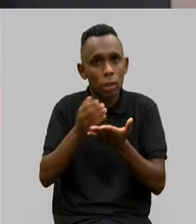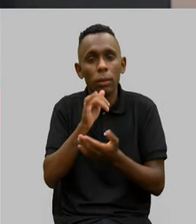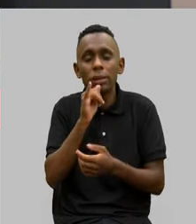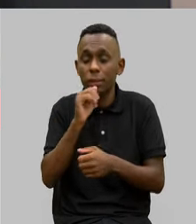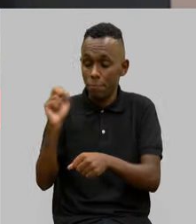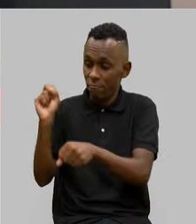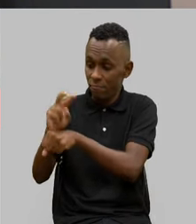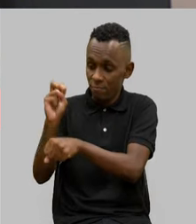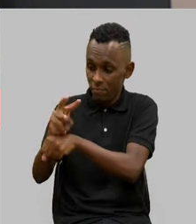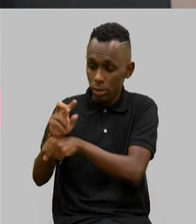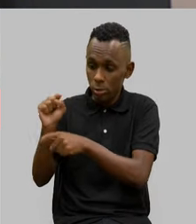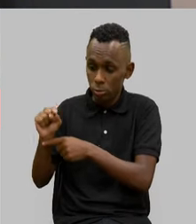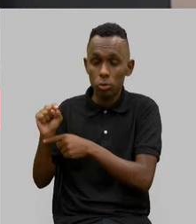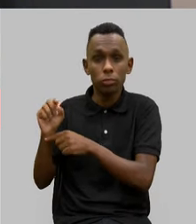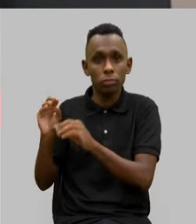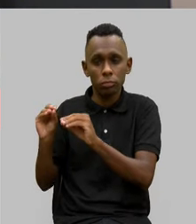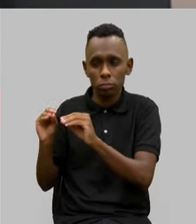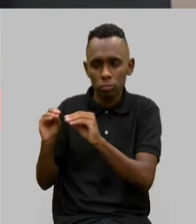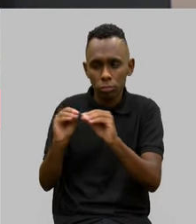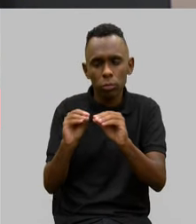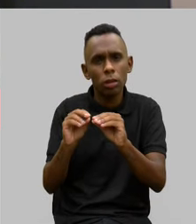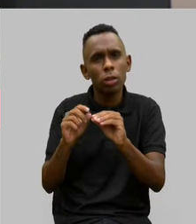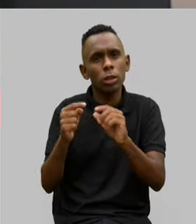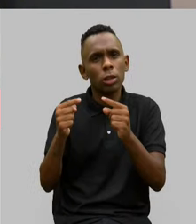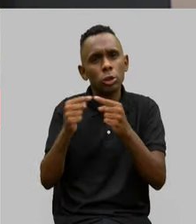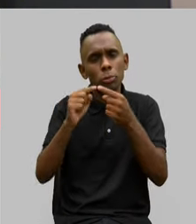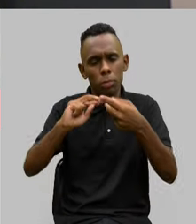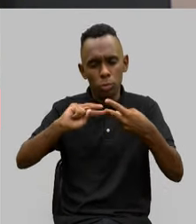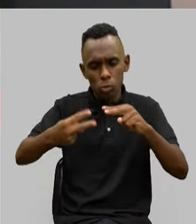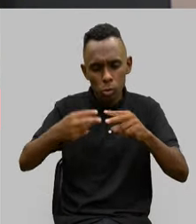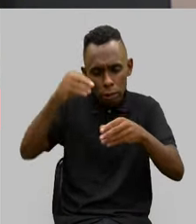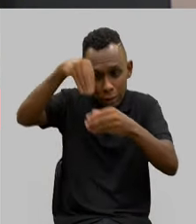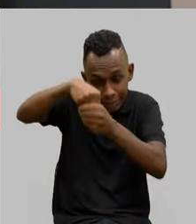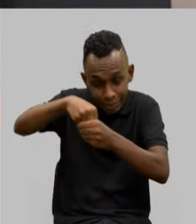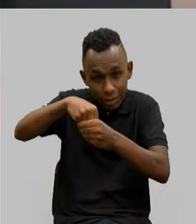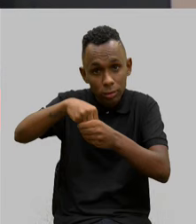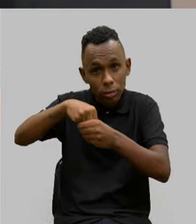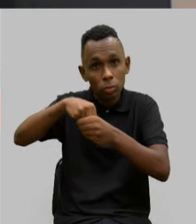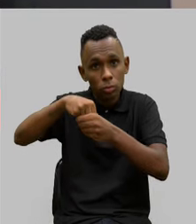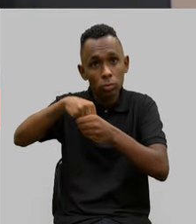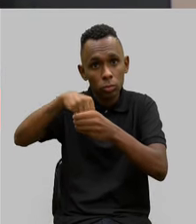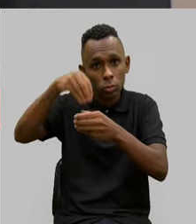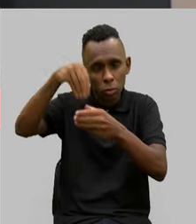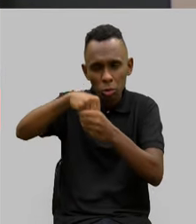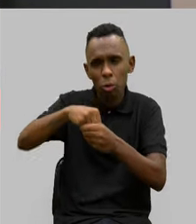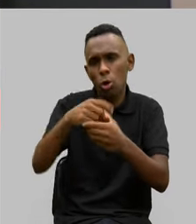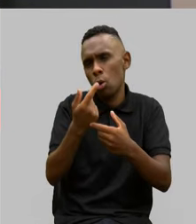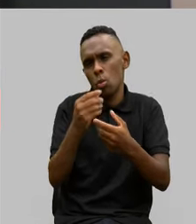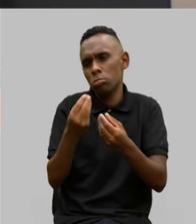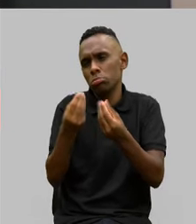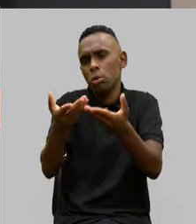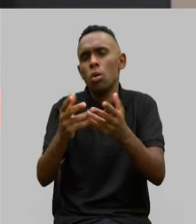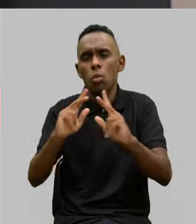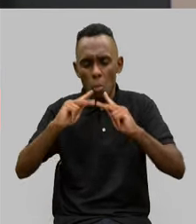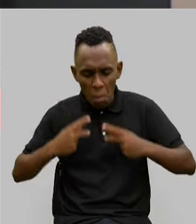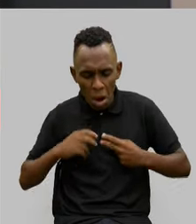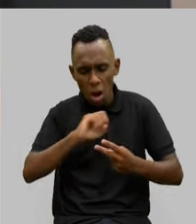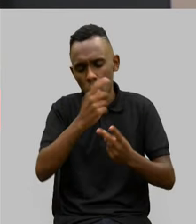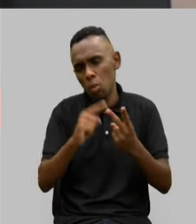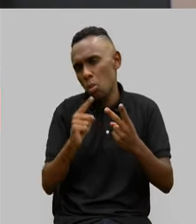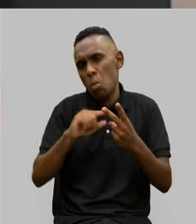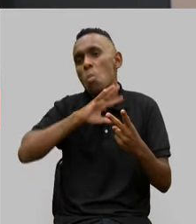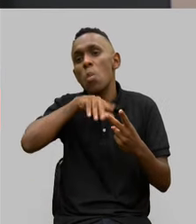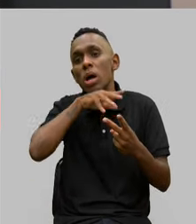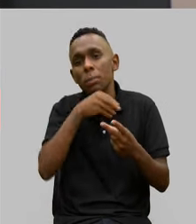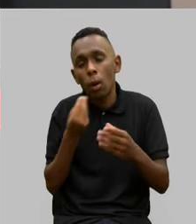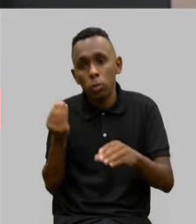vírus Você coloca ali algo que parece um gene dentro daquele vírus e injeta ou no ser humano ou num animal né